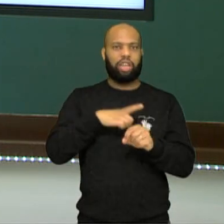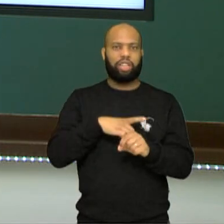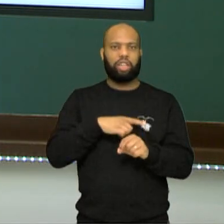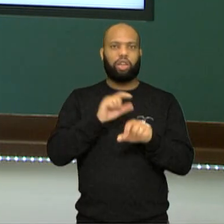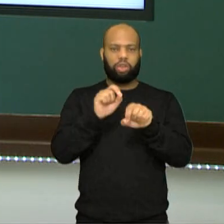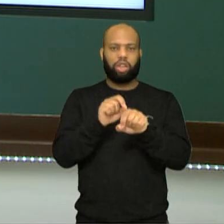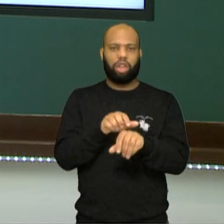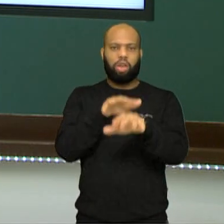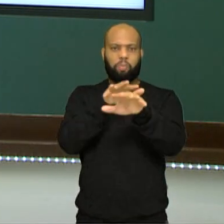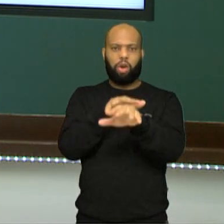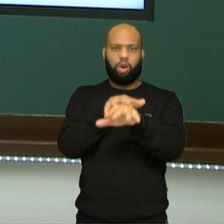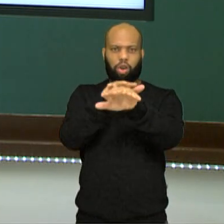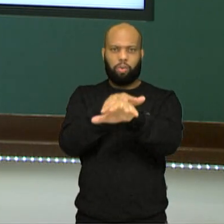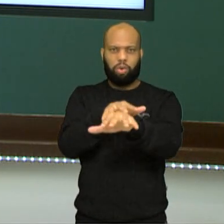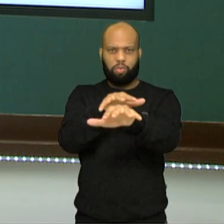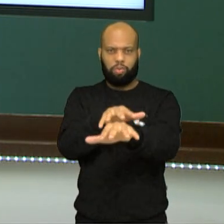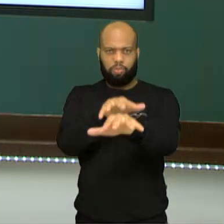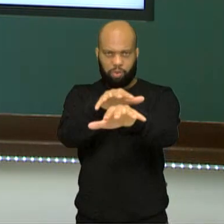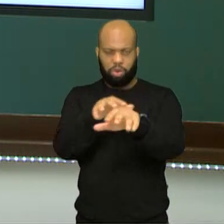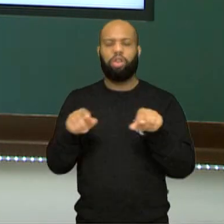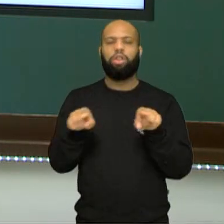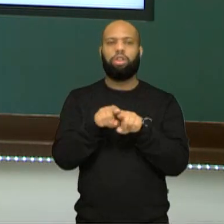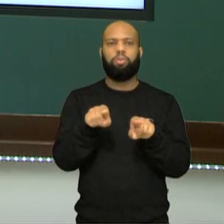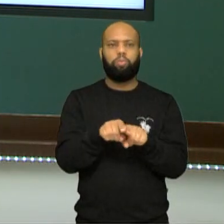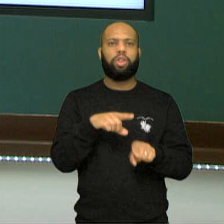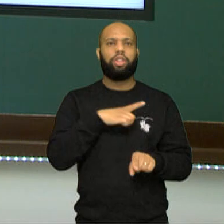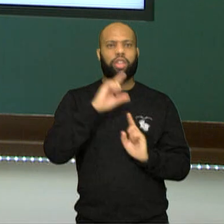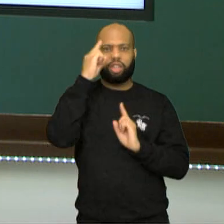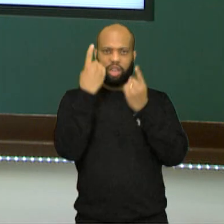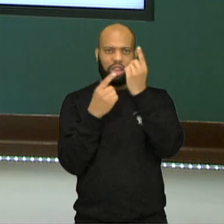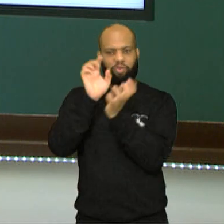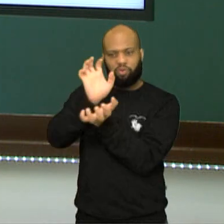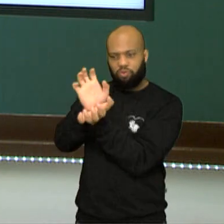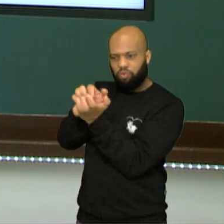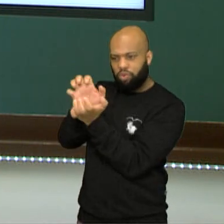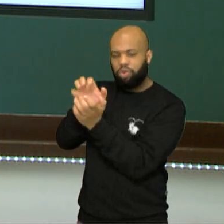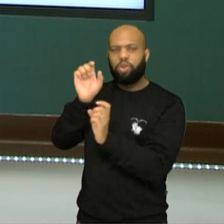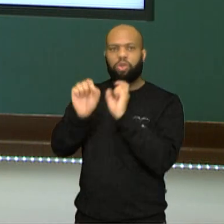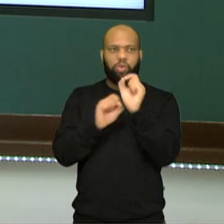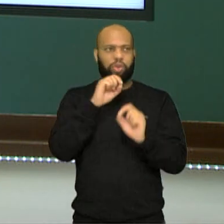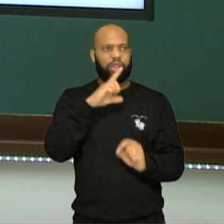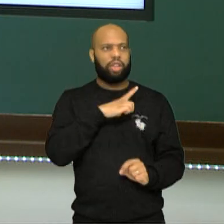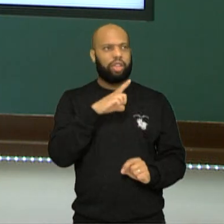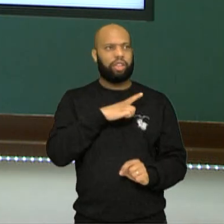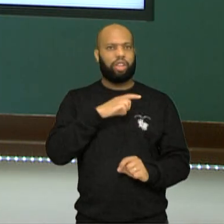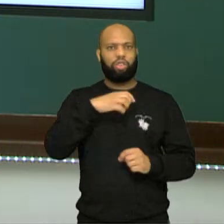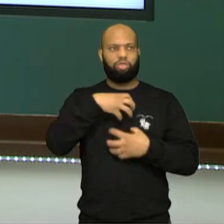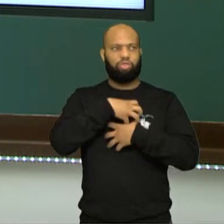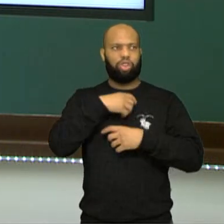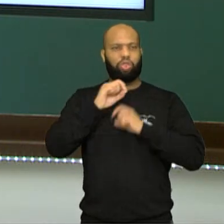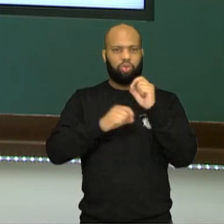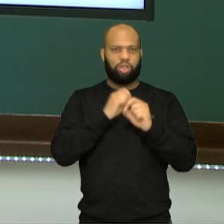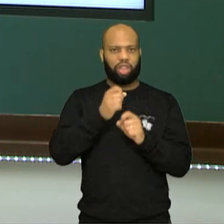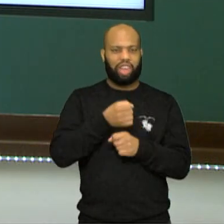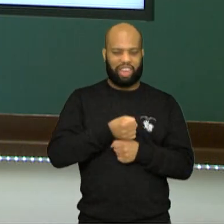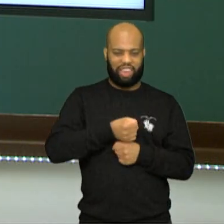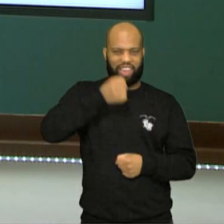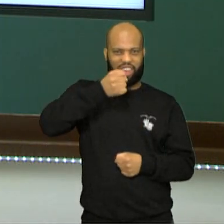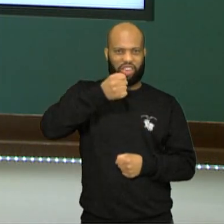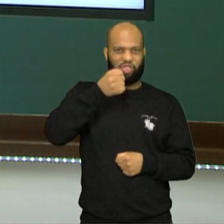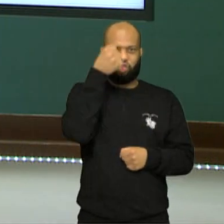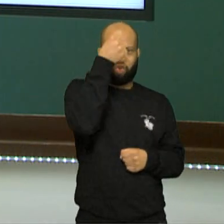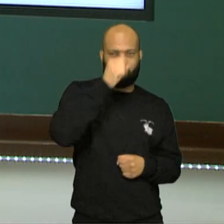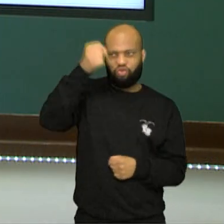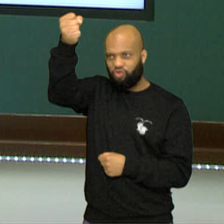de escolas de samba, tem o Carnaval de Pernambuco, que é o Carnaval do Maracatu, do Frevo, né? Tem